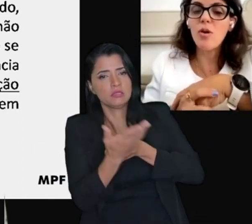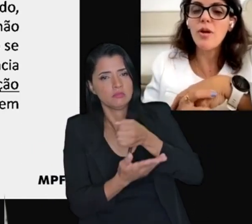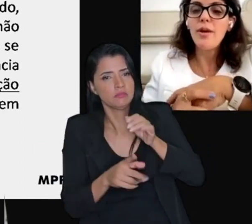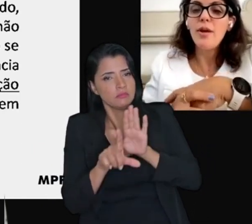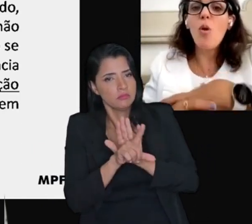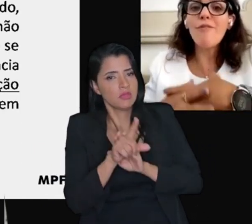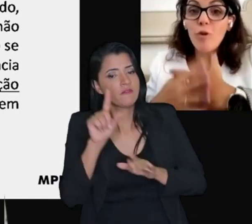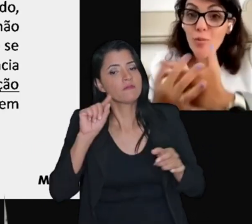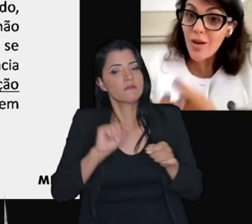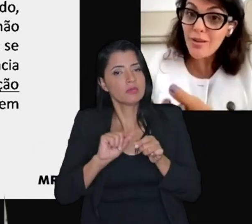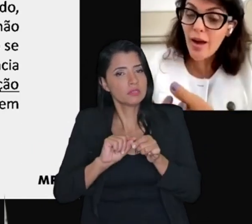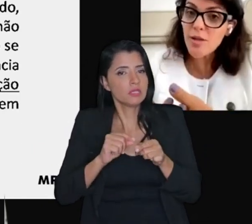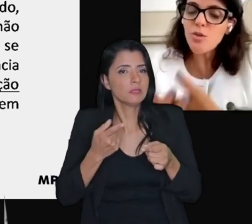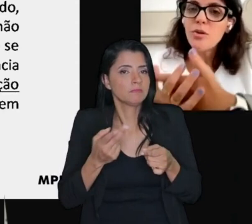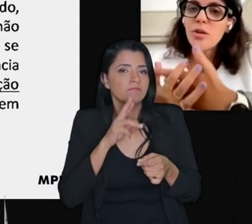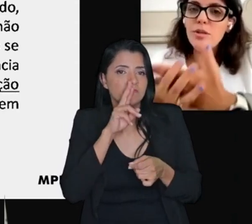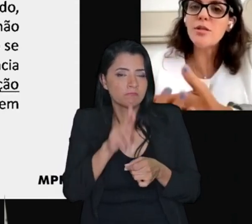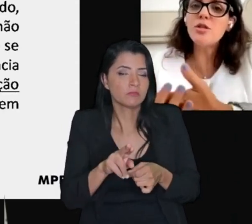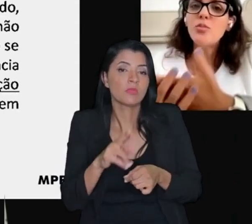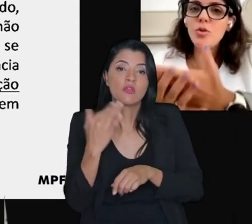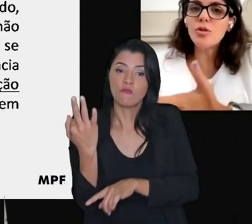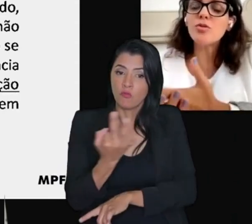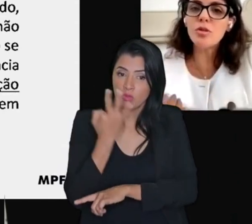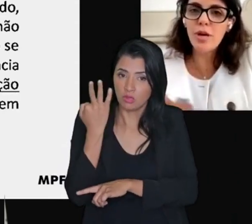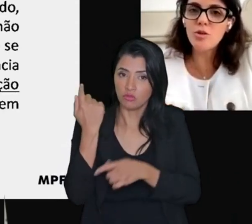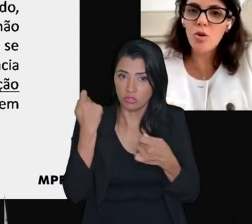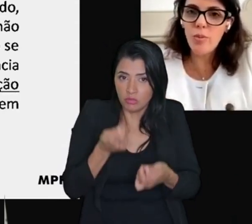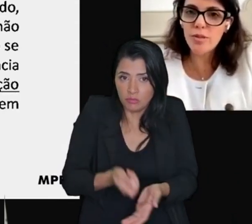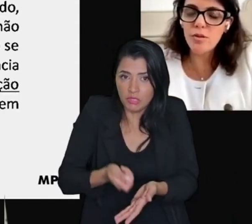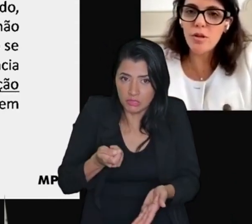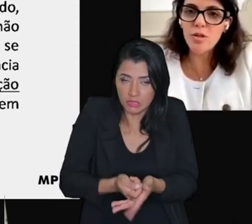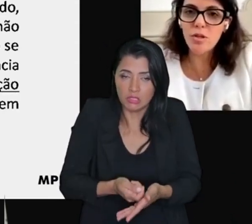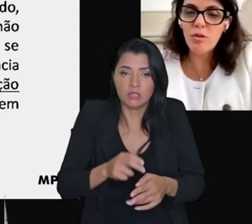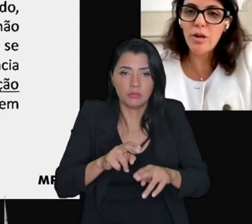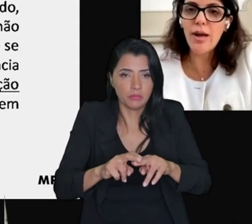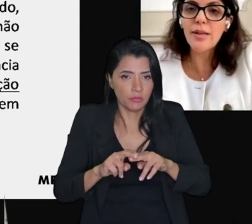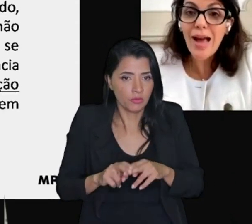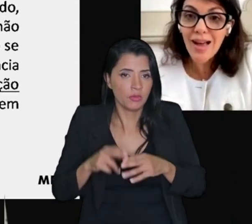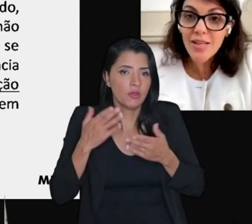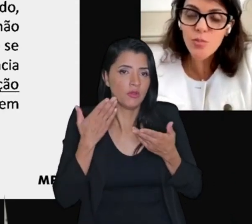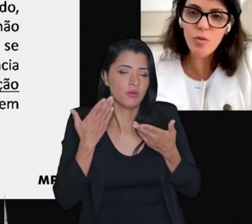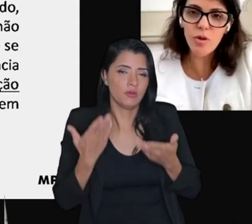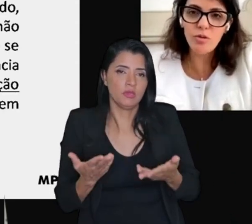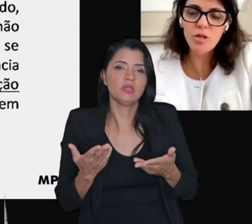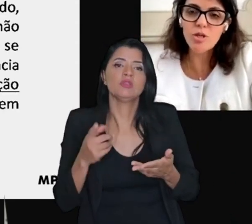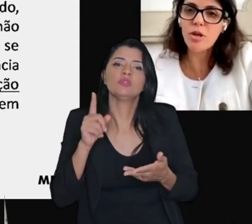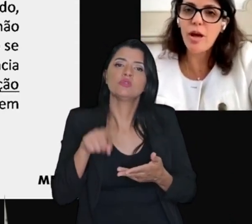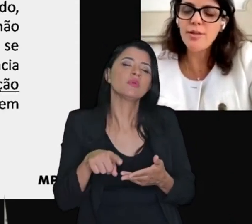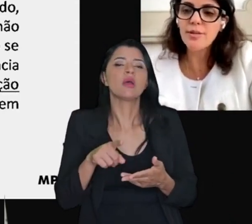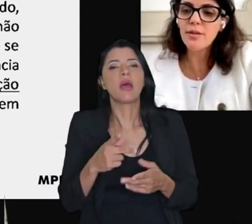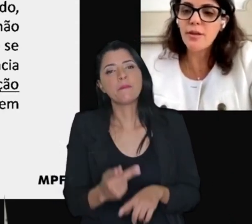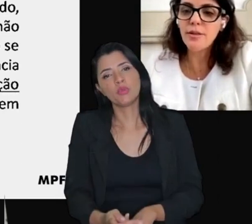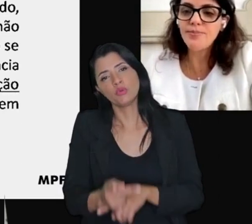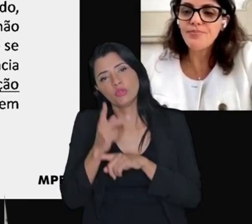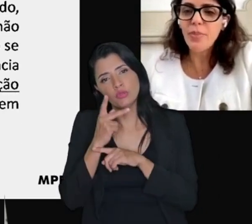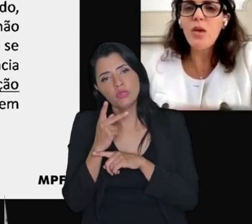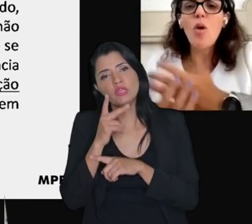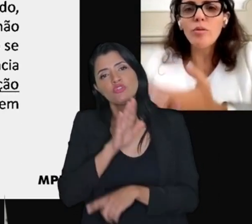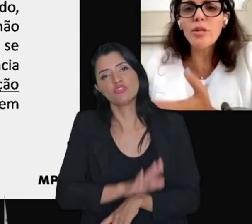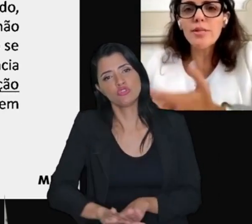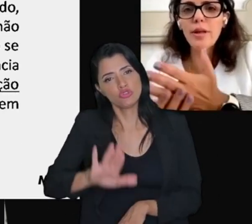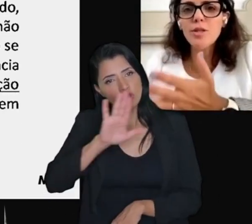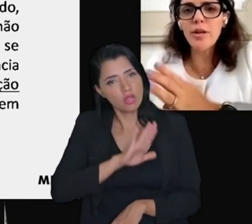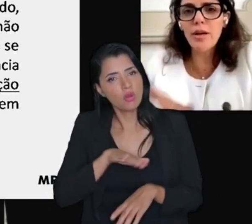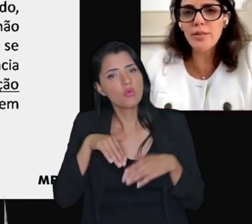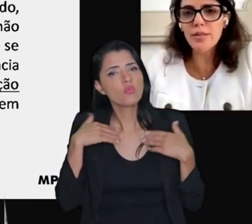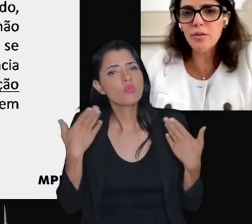fazer algo, com a formalidade que existe, por isso as unidades de cooperação internacional ligada às procuradorias gerais, né? E